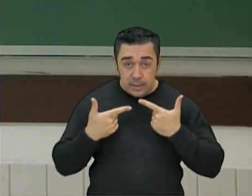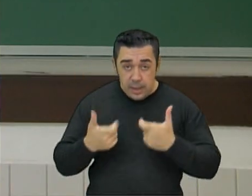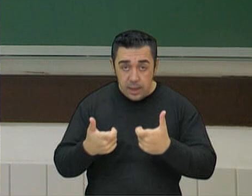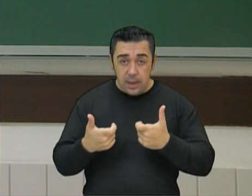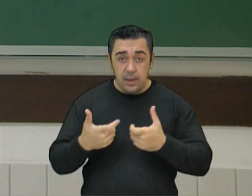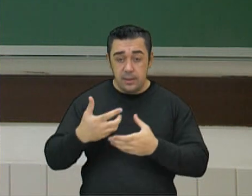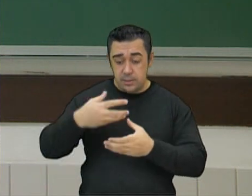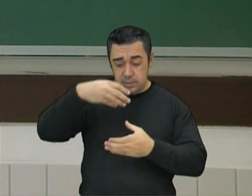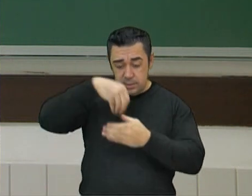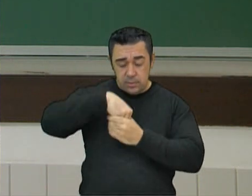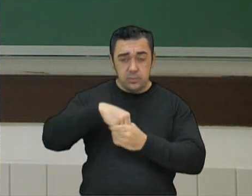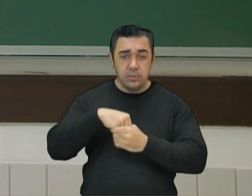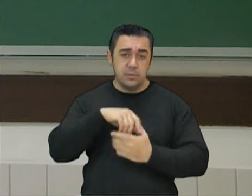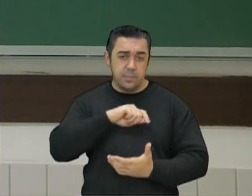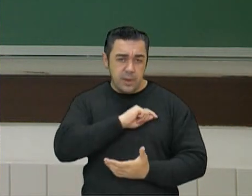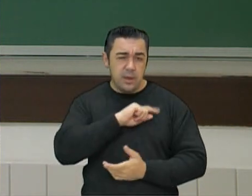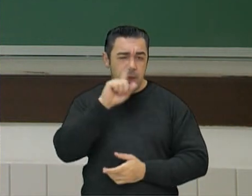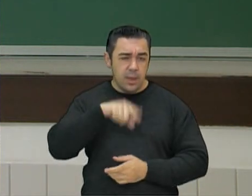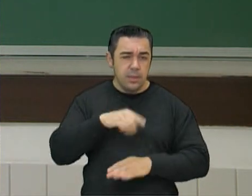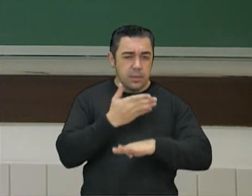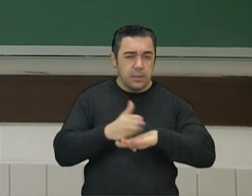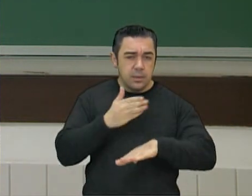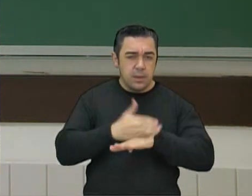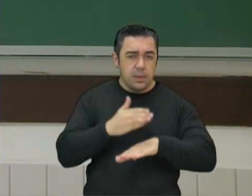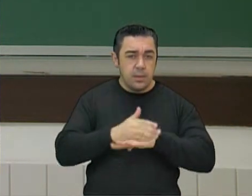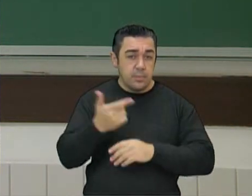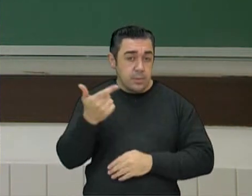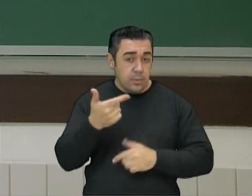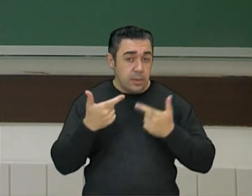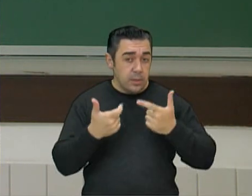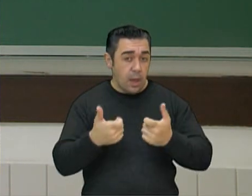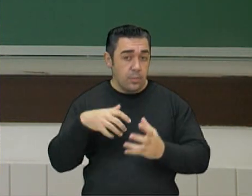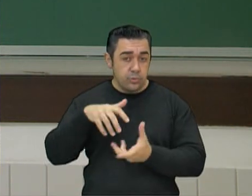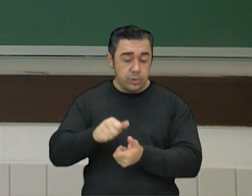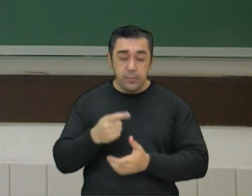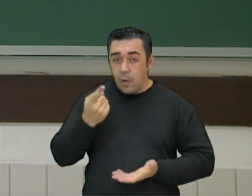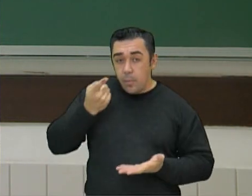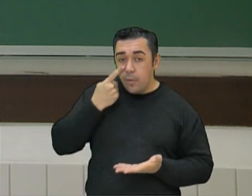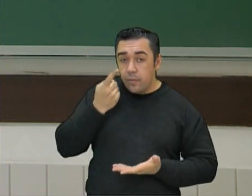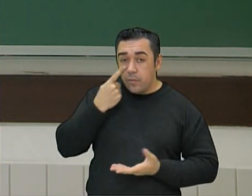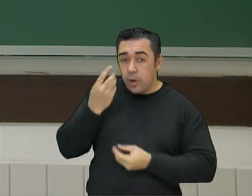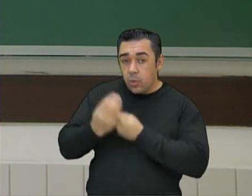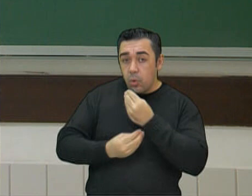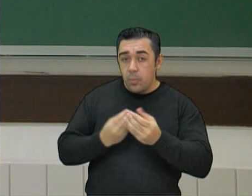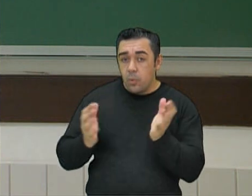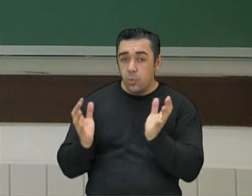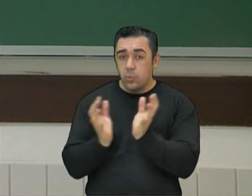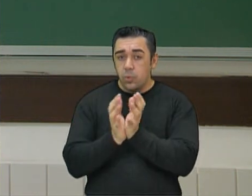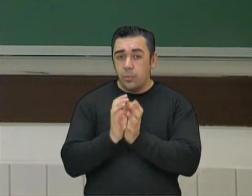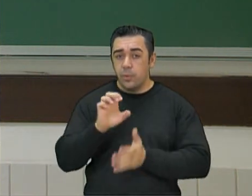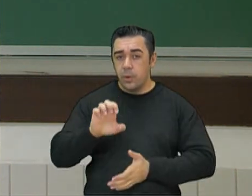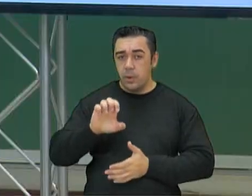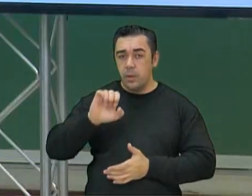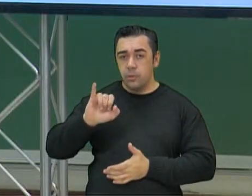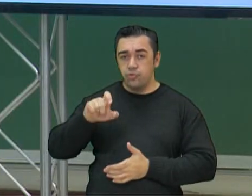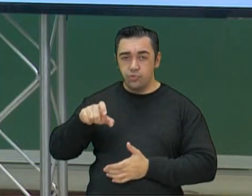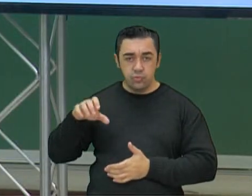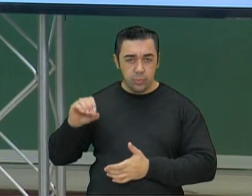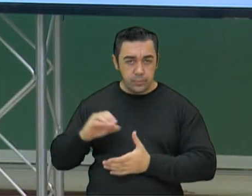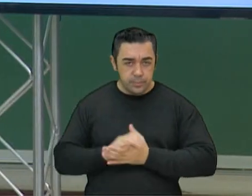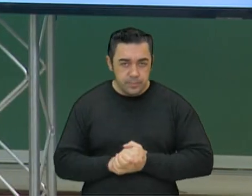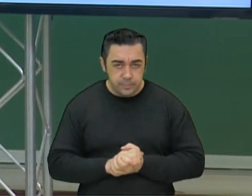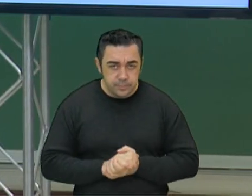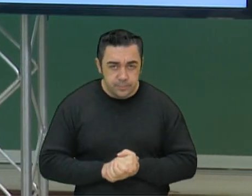Espanhola, ensaio para a Segunda Guerra Mundial. Vamos entrar, então, na formação do eixo.